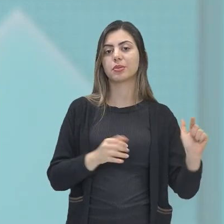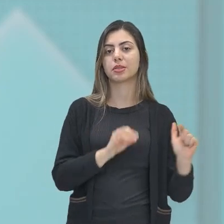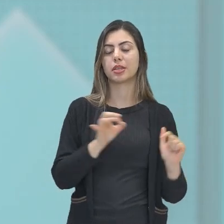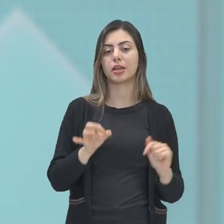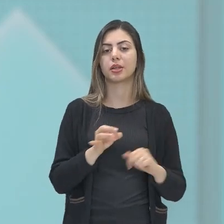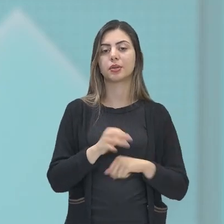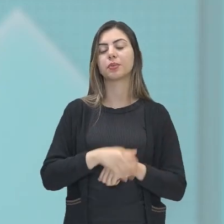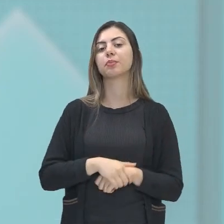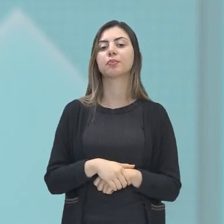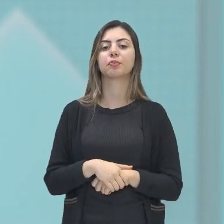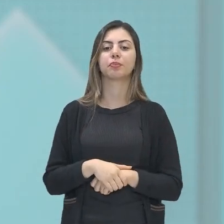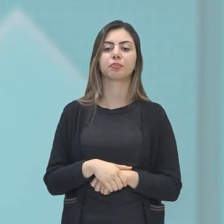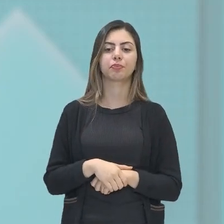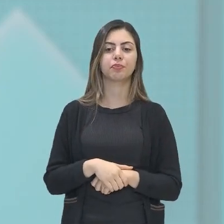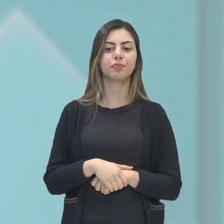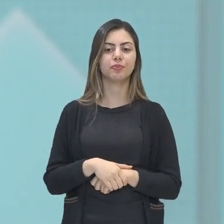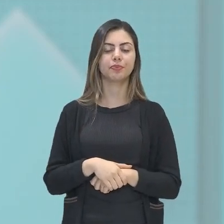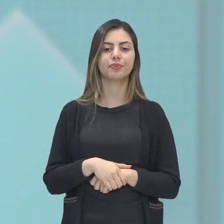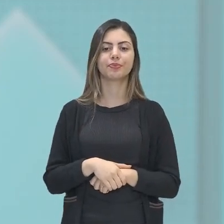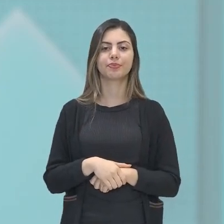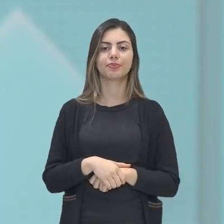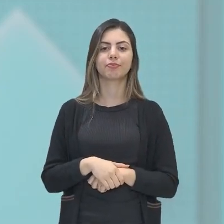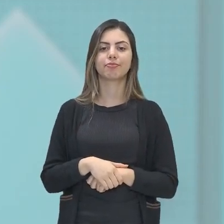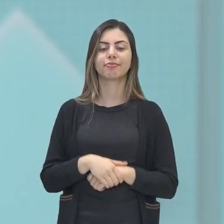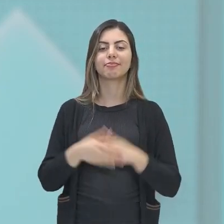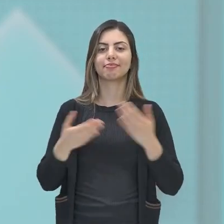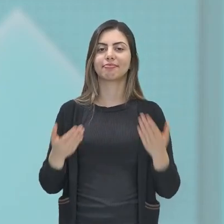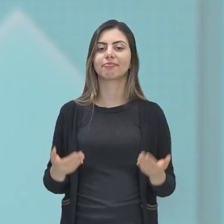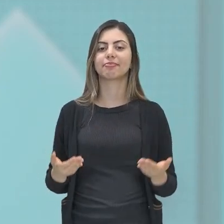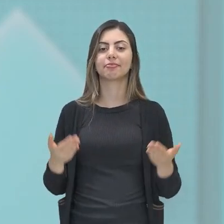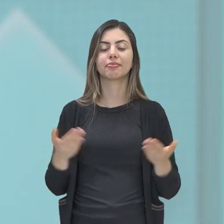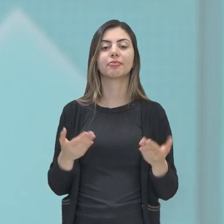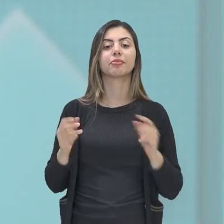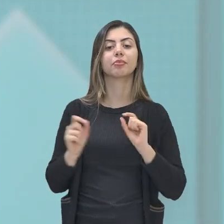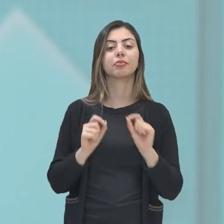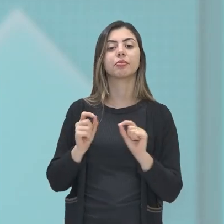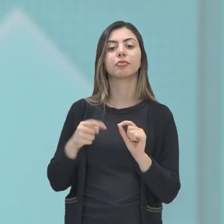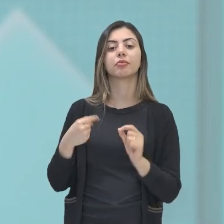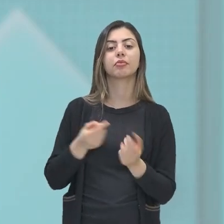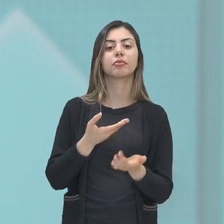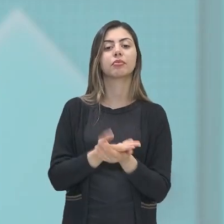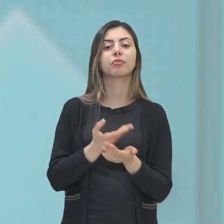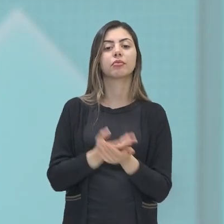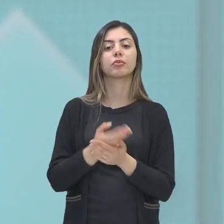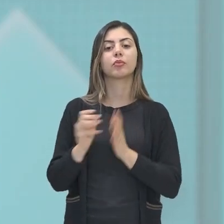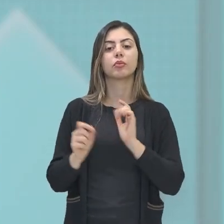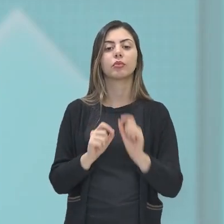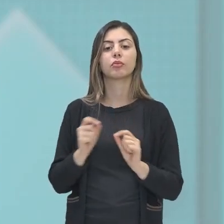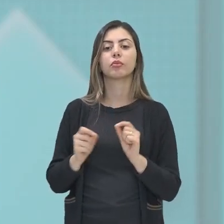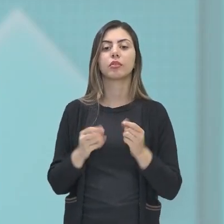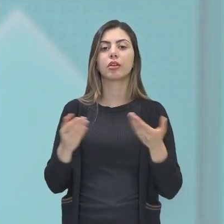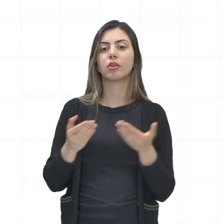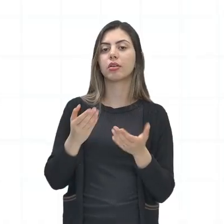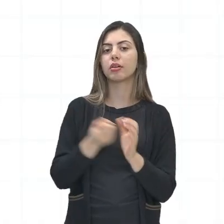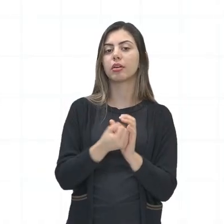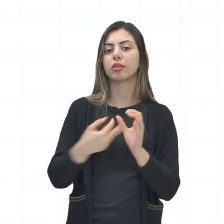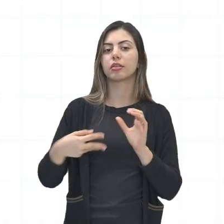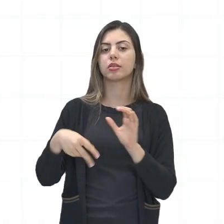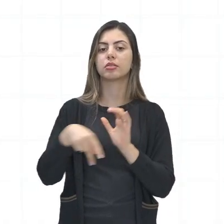para poder ganhar o game. Certo? Muito bem. Então agora vamos conhecer as dimensões do tênis de